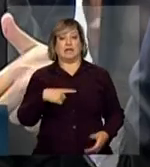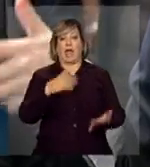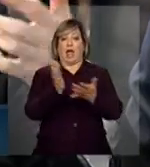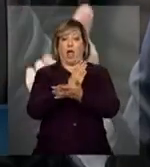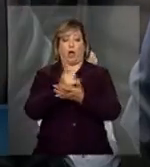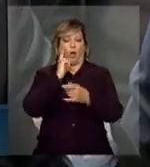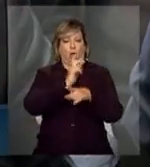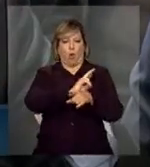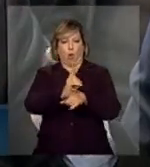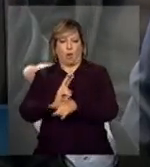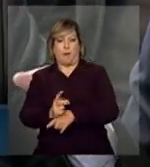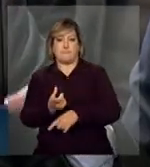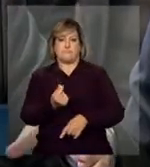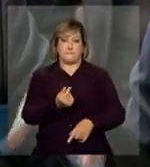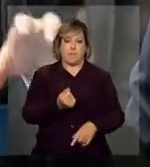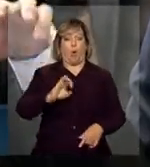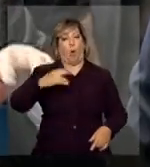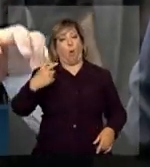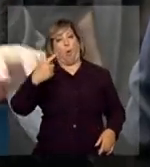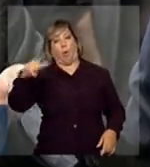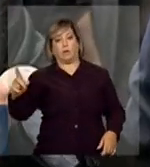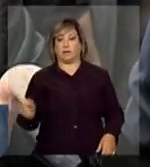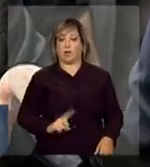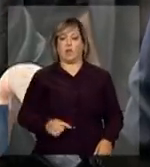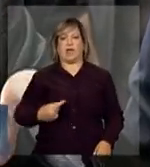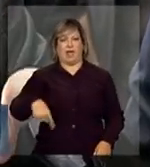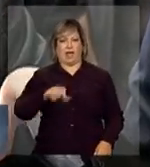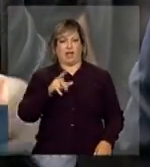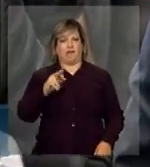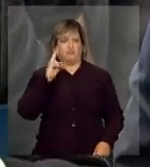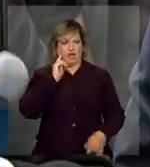outras não. Essa agência vai regular também preço?